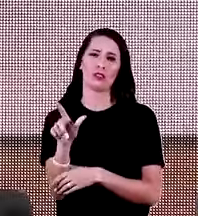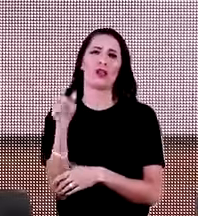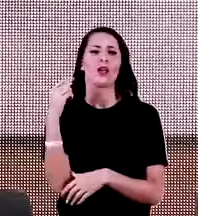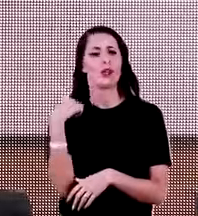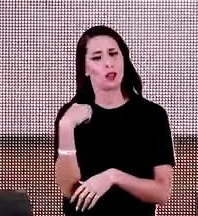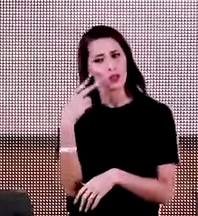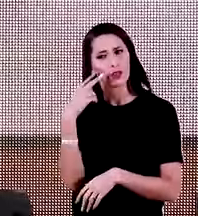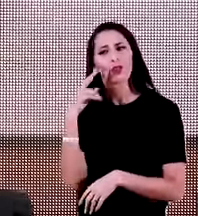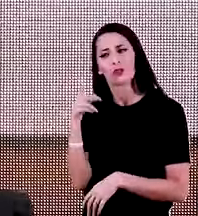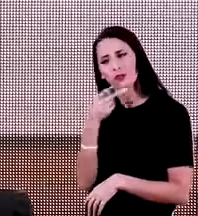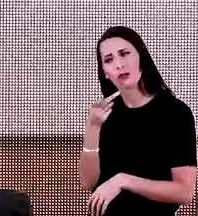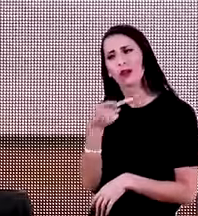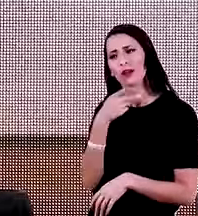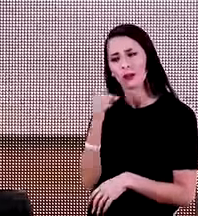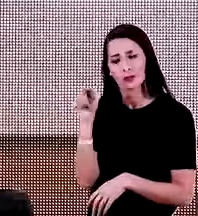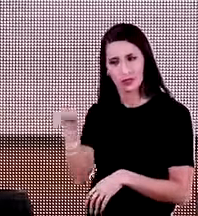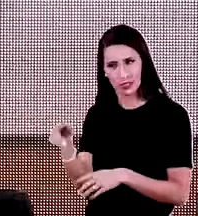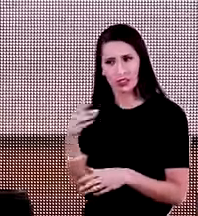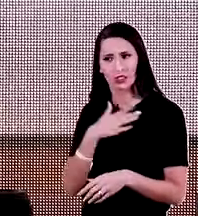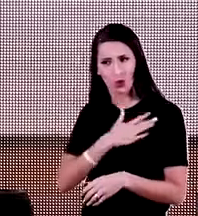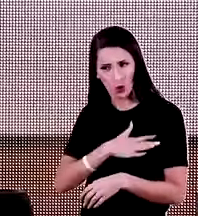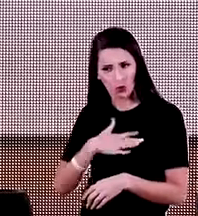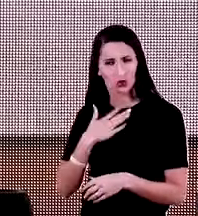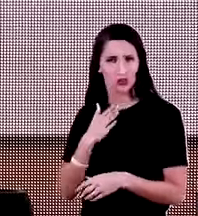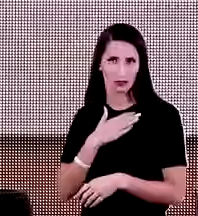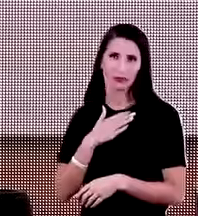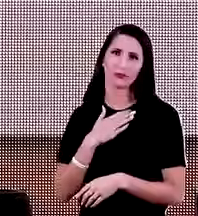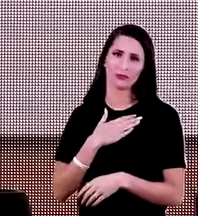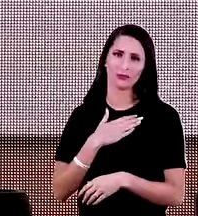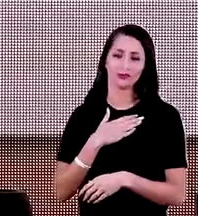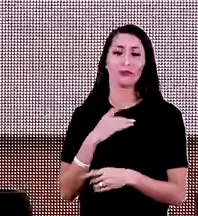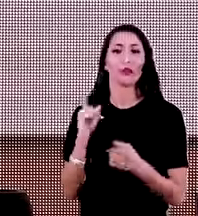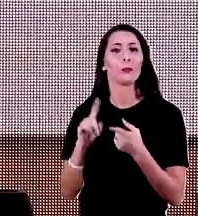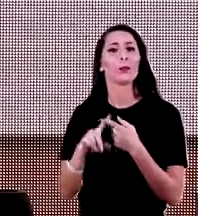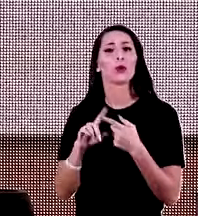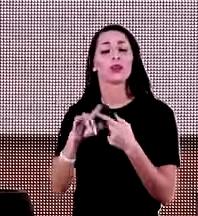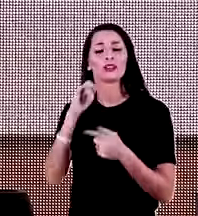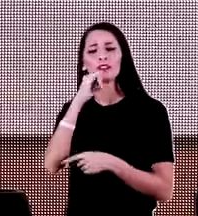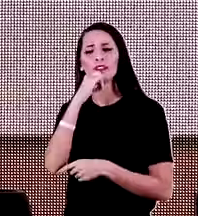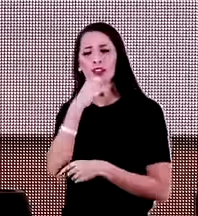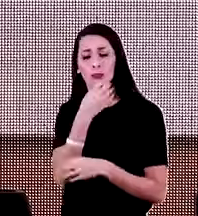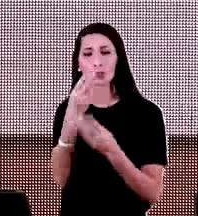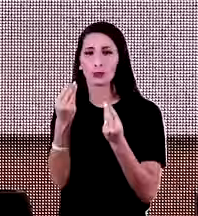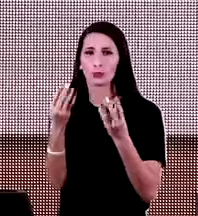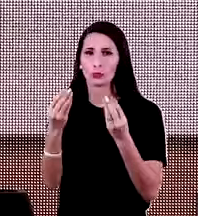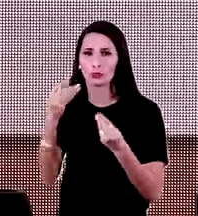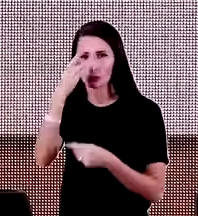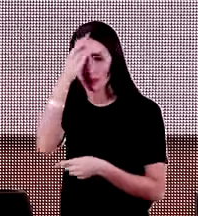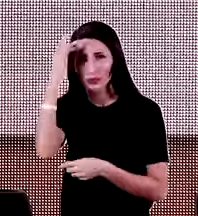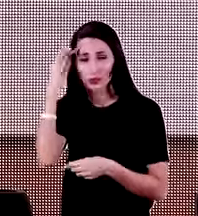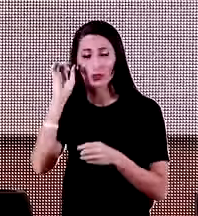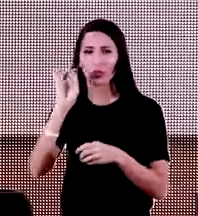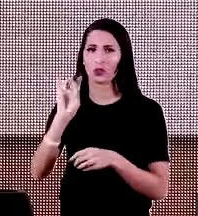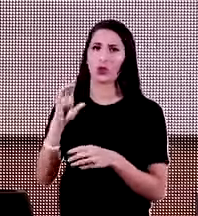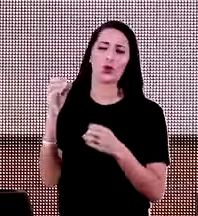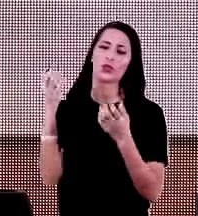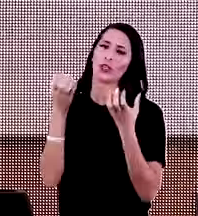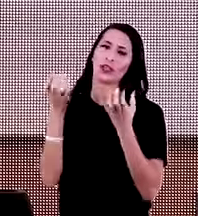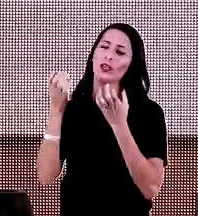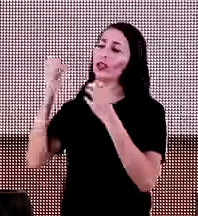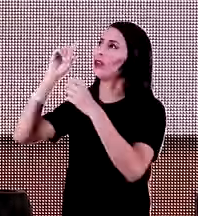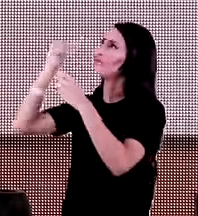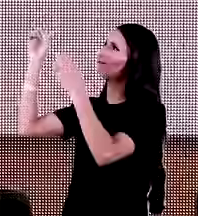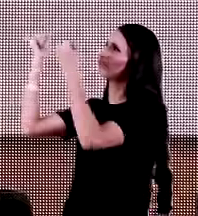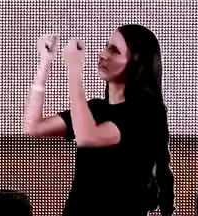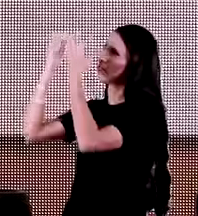Porque, infelizmente, muitas pessoas, elas só querem ver a graça e o favor de Deus na vida delas e até conseguem ver